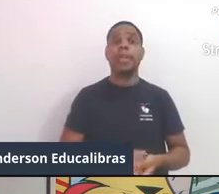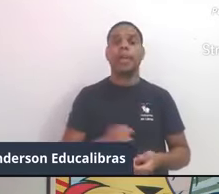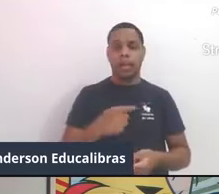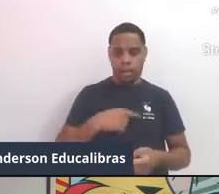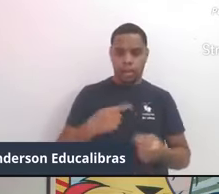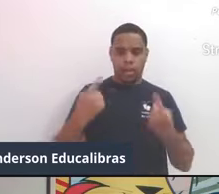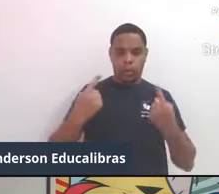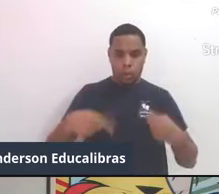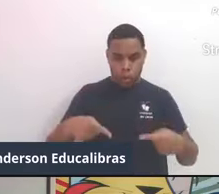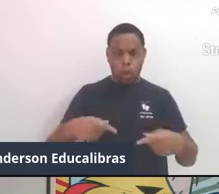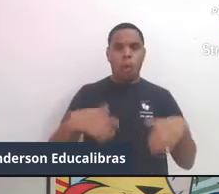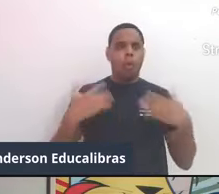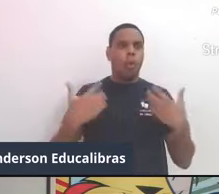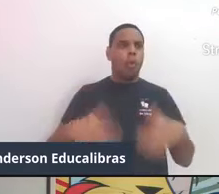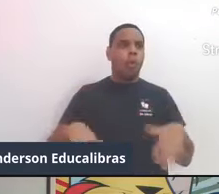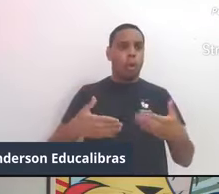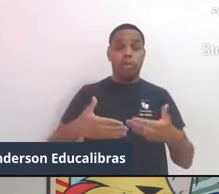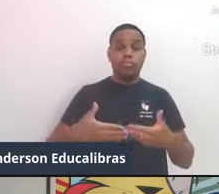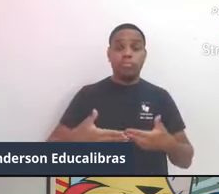que temos pela frente.